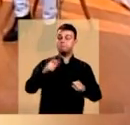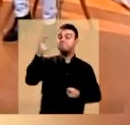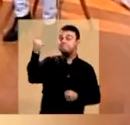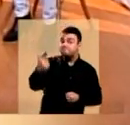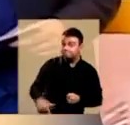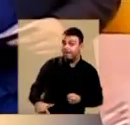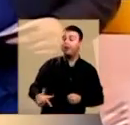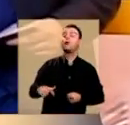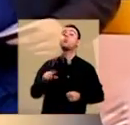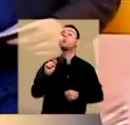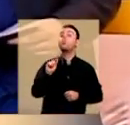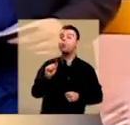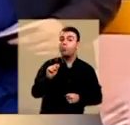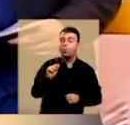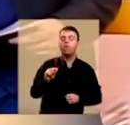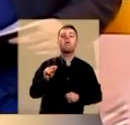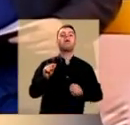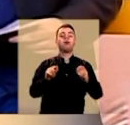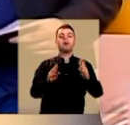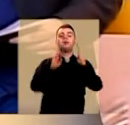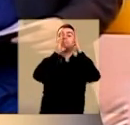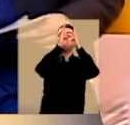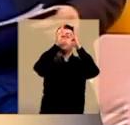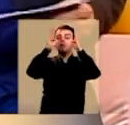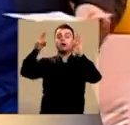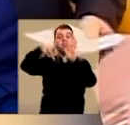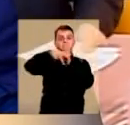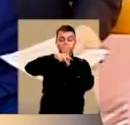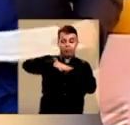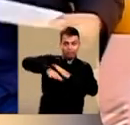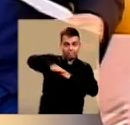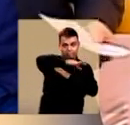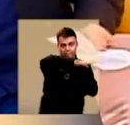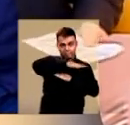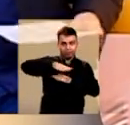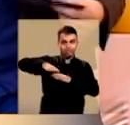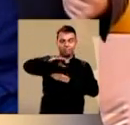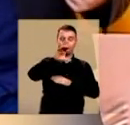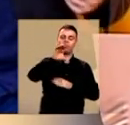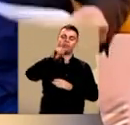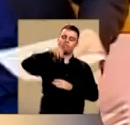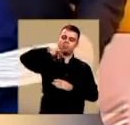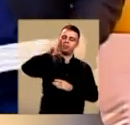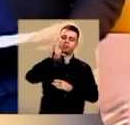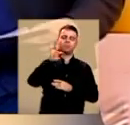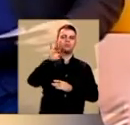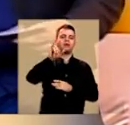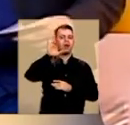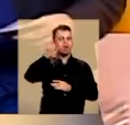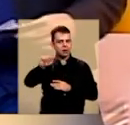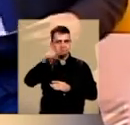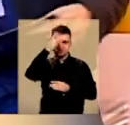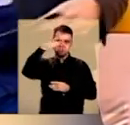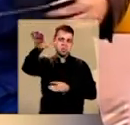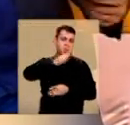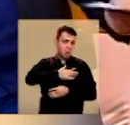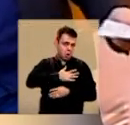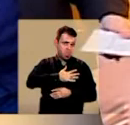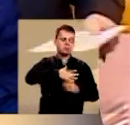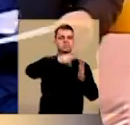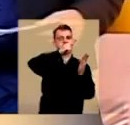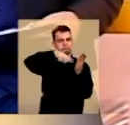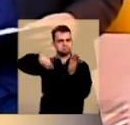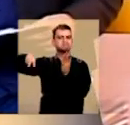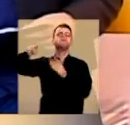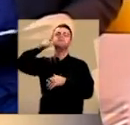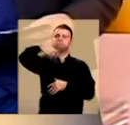vamos lembrar que tem muita biblioteca comunitária em bairros aí de gente que gosta e que abre para